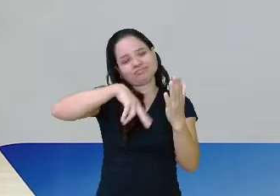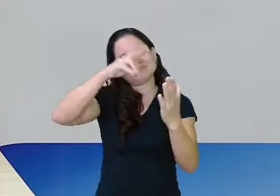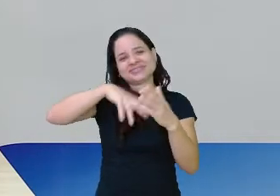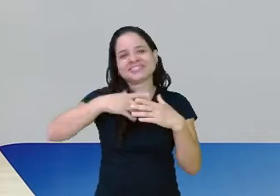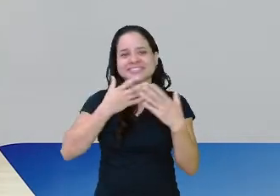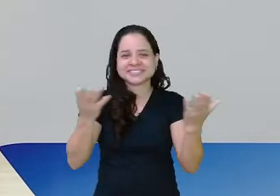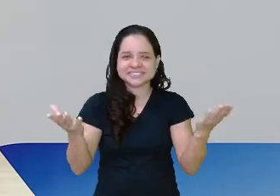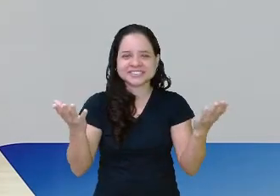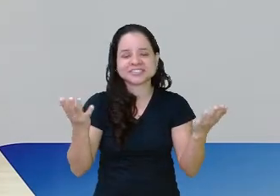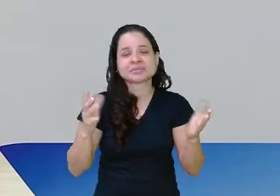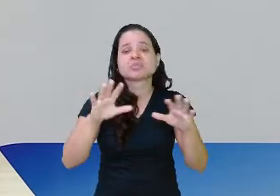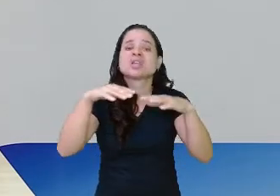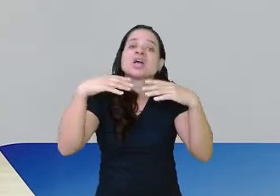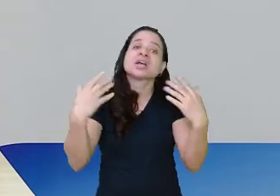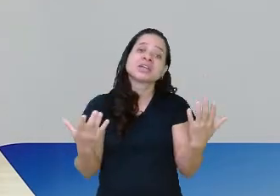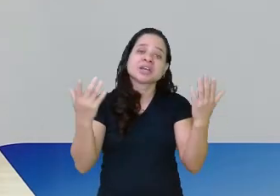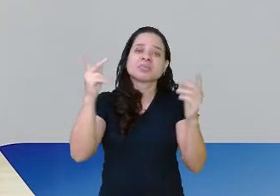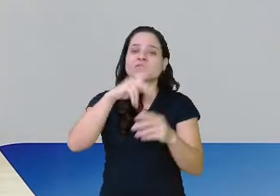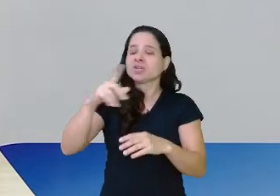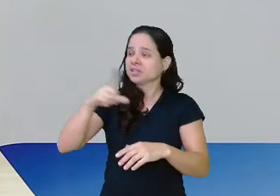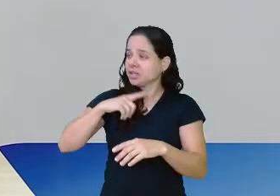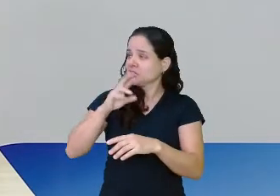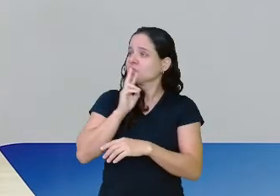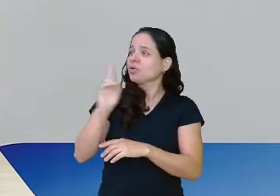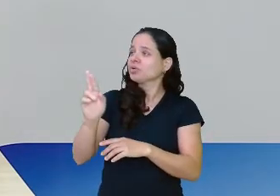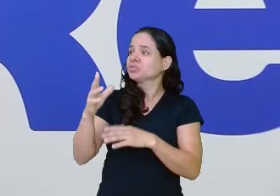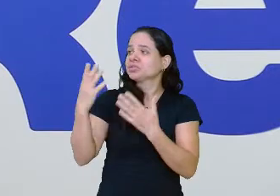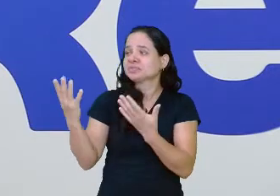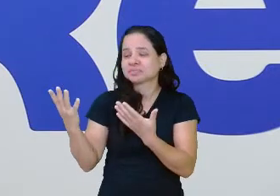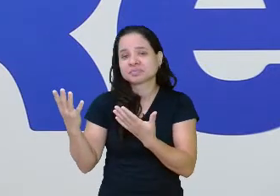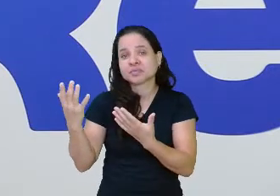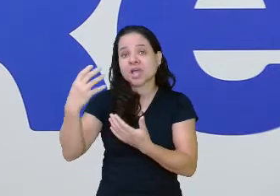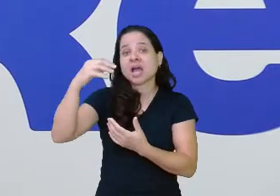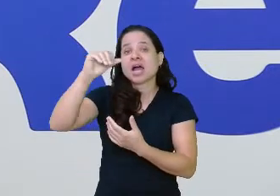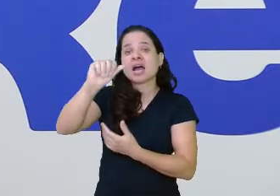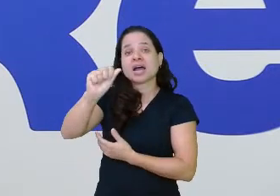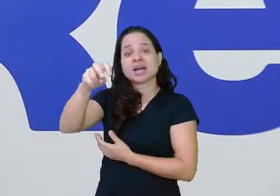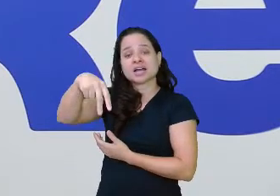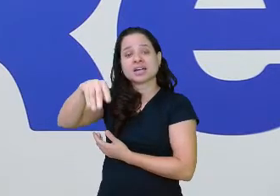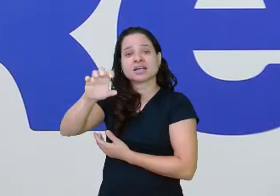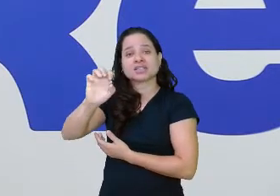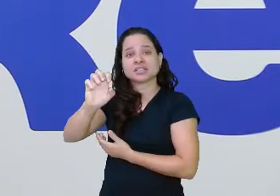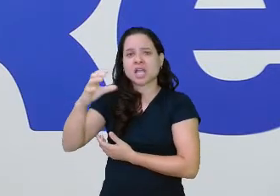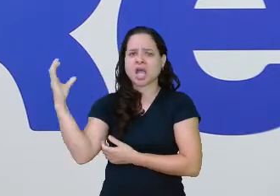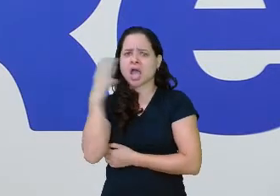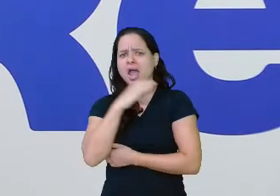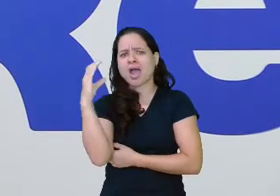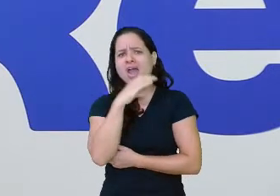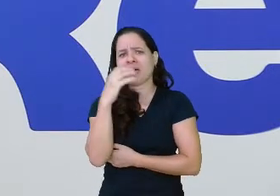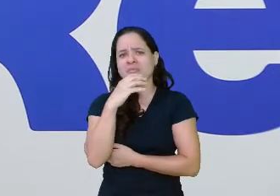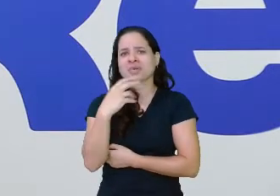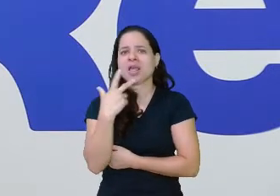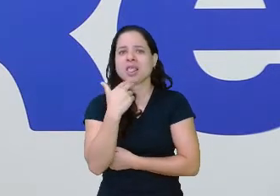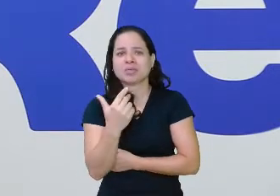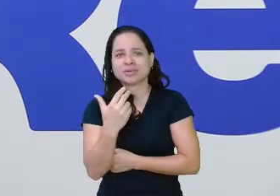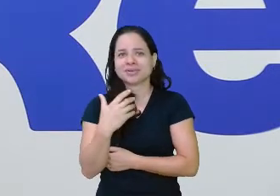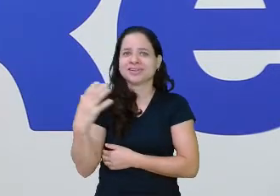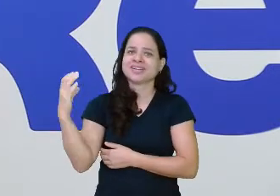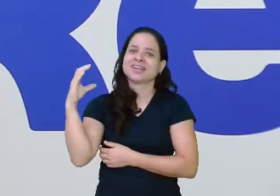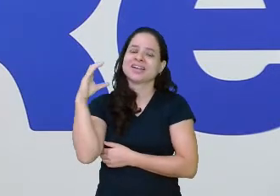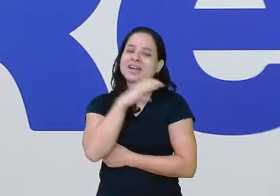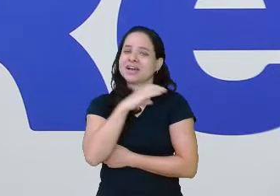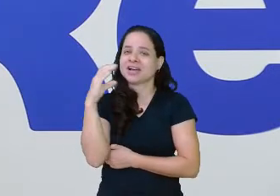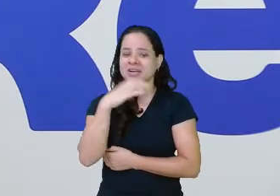vocês. E aí, professora Abigail, temos resposta? Deixa eu lhe dizer que Anne hoje estava ligeira no gatilho em língua portuguesa. Foi e pelo mesmo? que eu